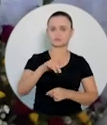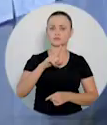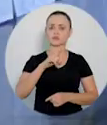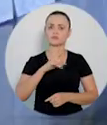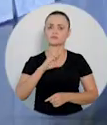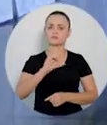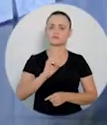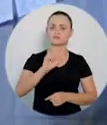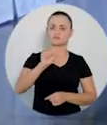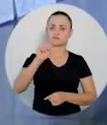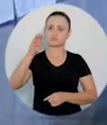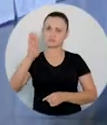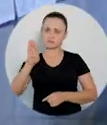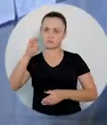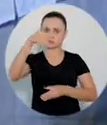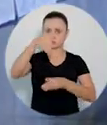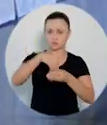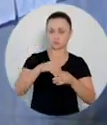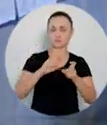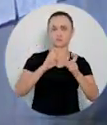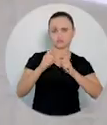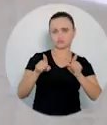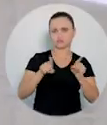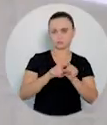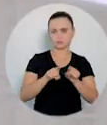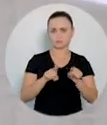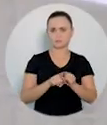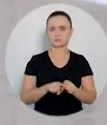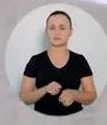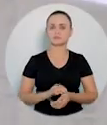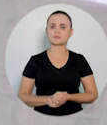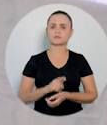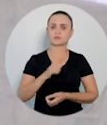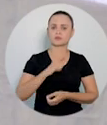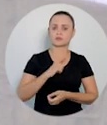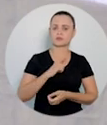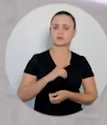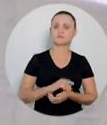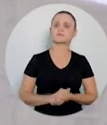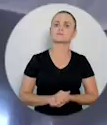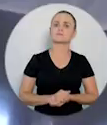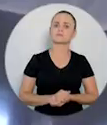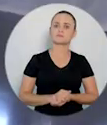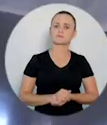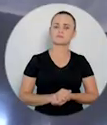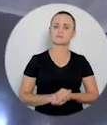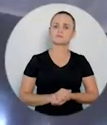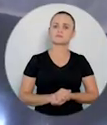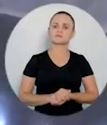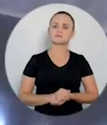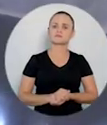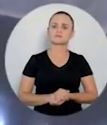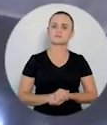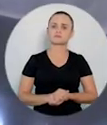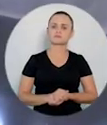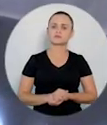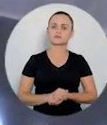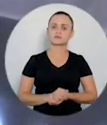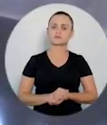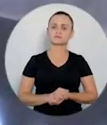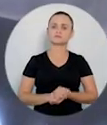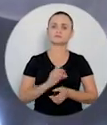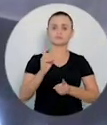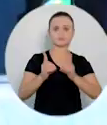Ministério da Justiça e contou com a presença da Ordem dos Advogados do Brasil, que dispõe de assento permanente no